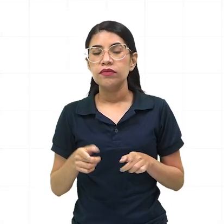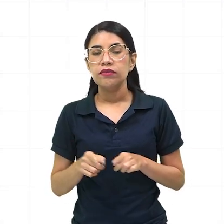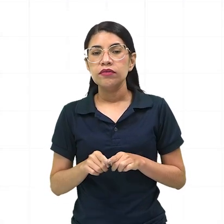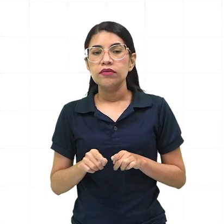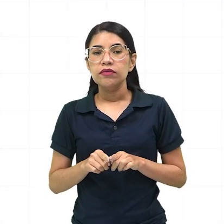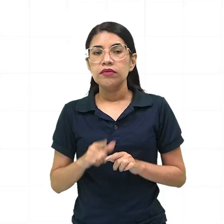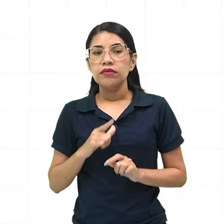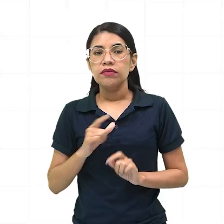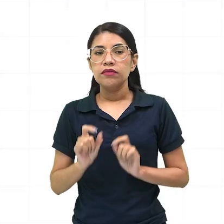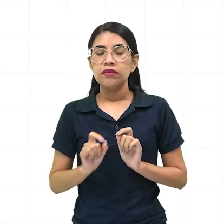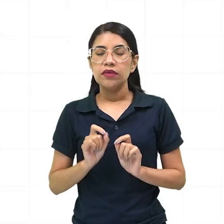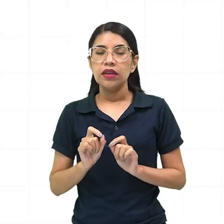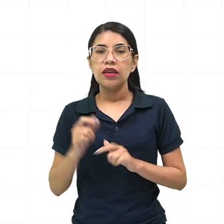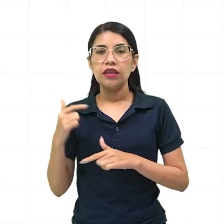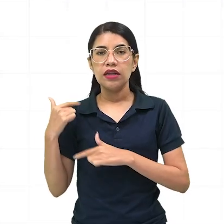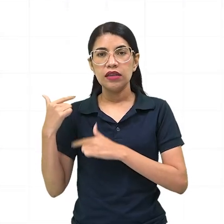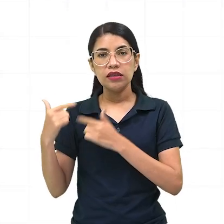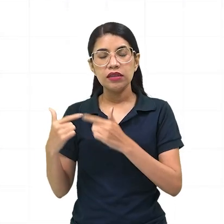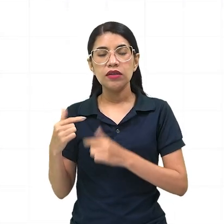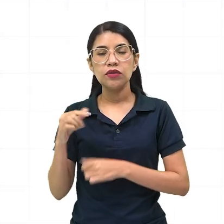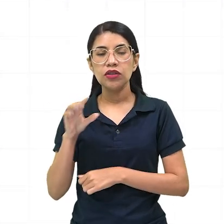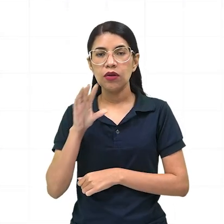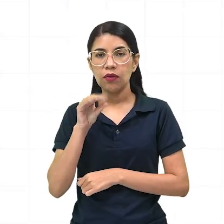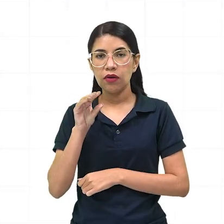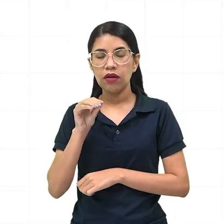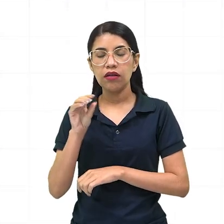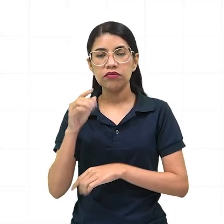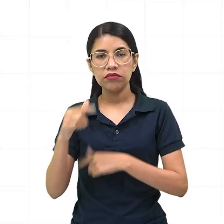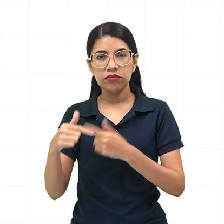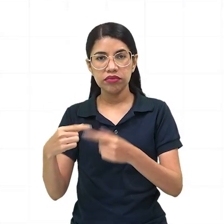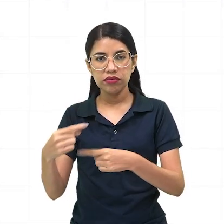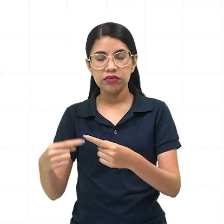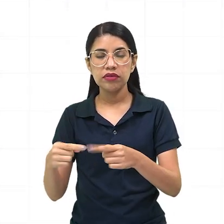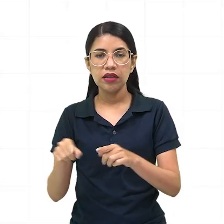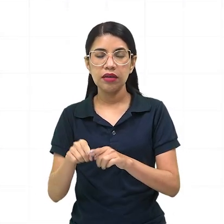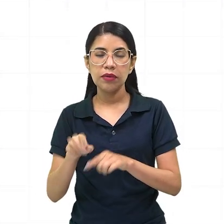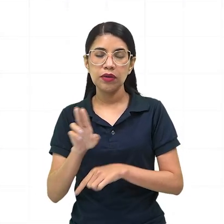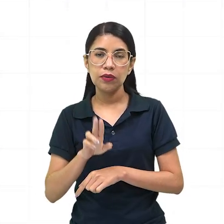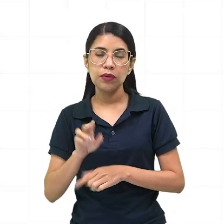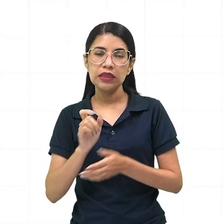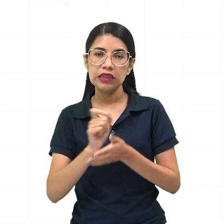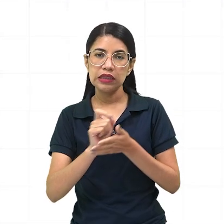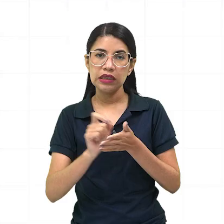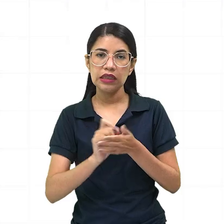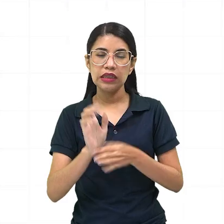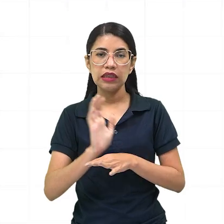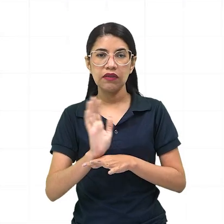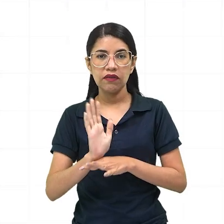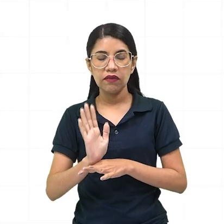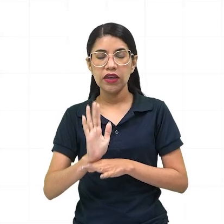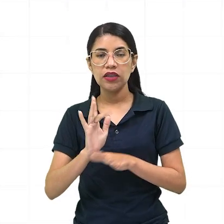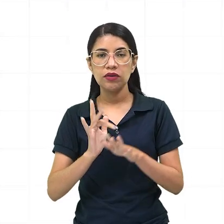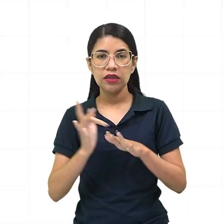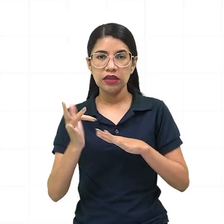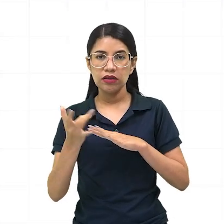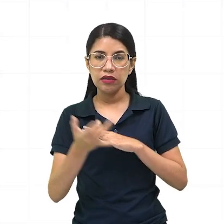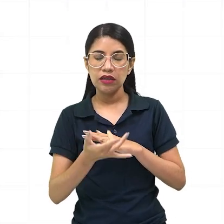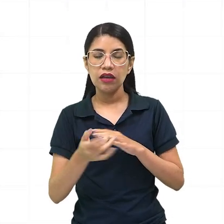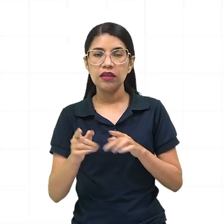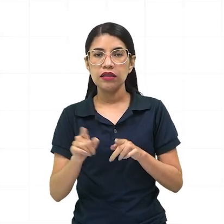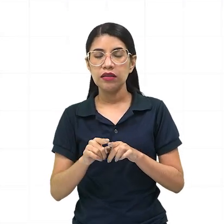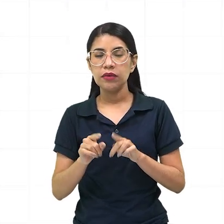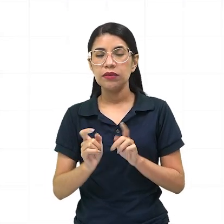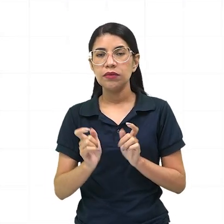além da tradição oral, as religiões usam a escrita, os vídeos, as redes sociais e outras formas